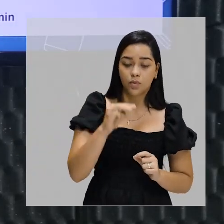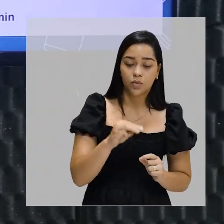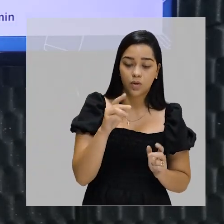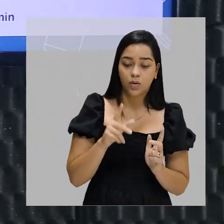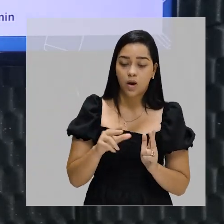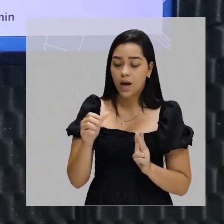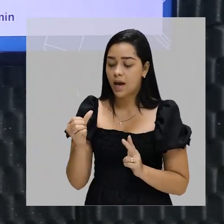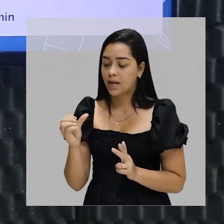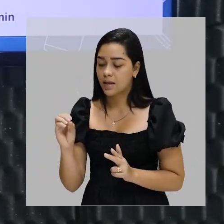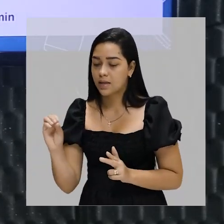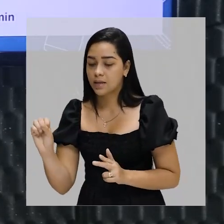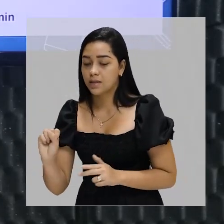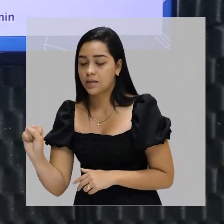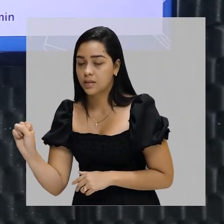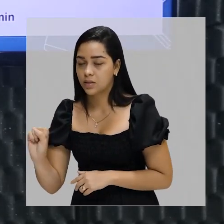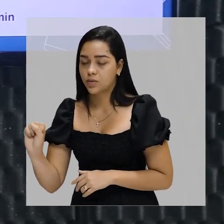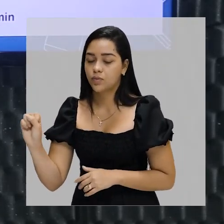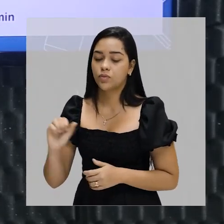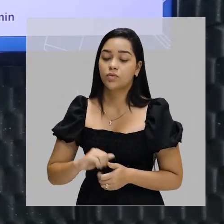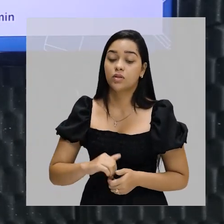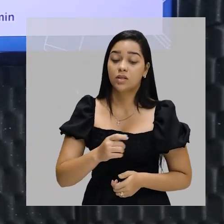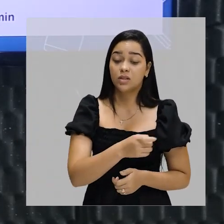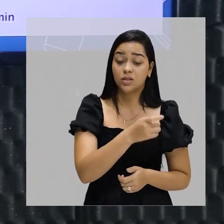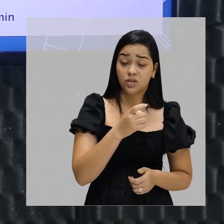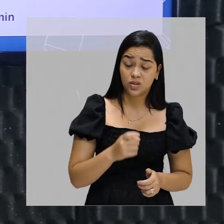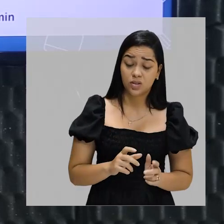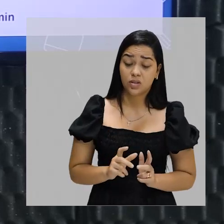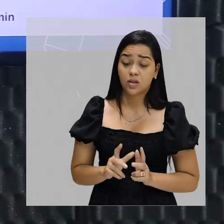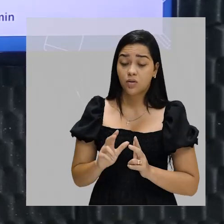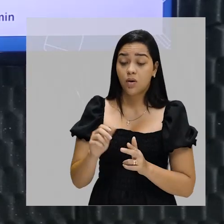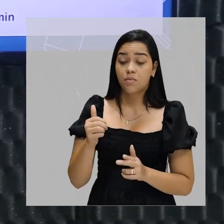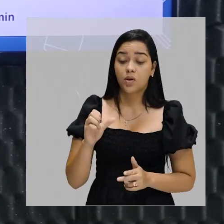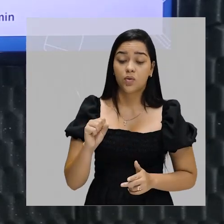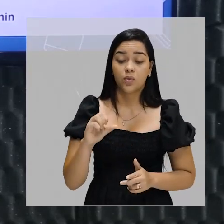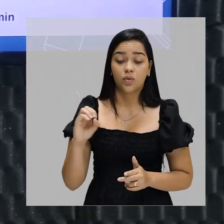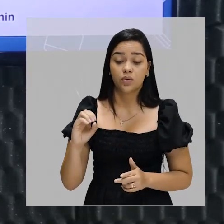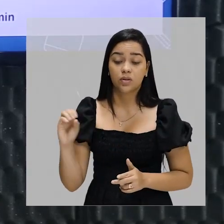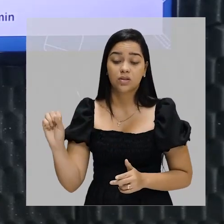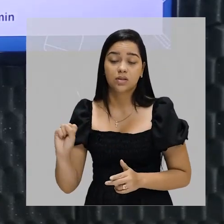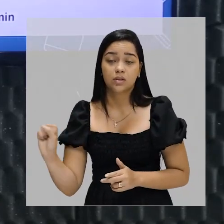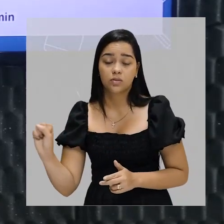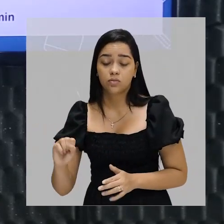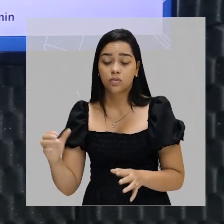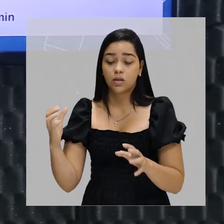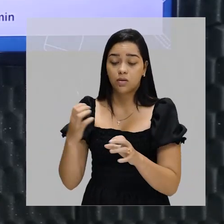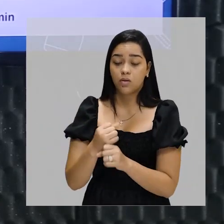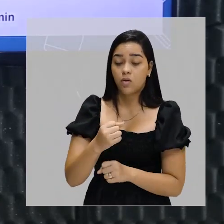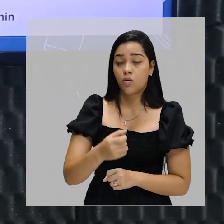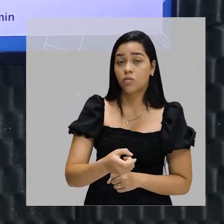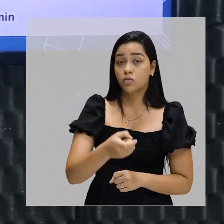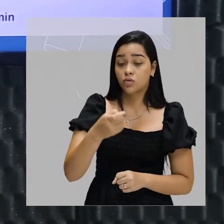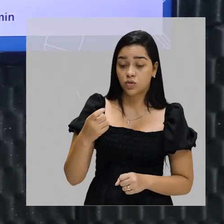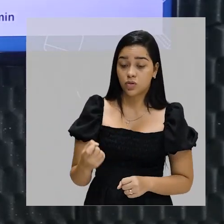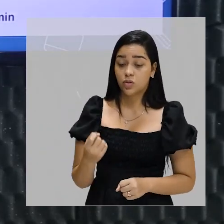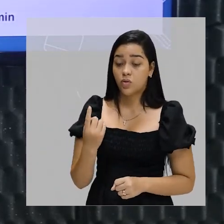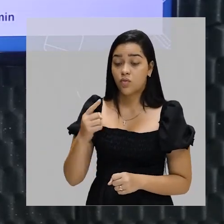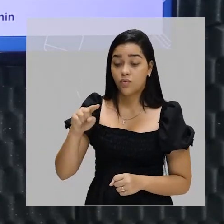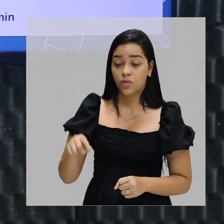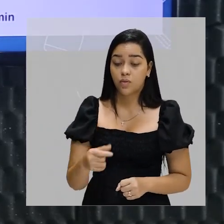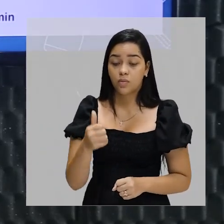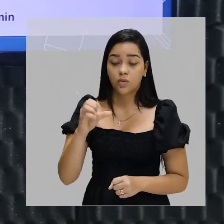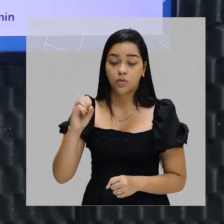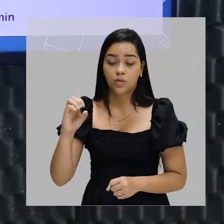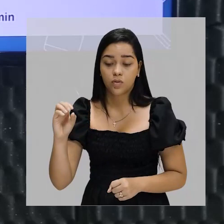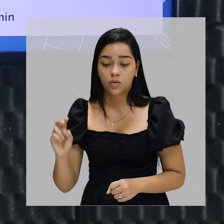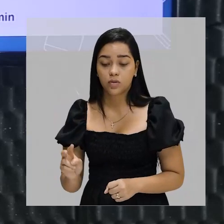minuto equivale a 60 segundos. Tudo bem? X minutos, 1.800 segundos. Mais uma vez,